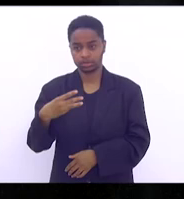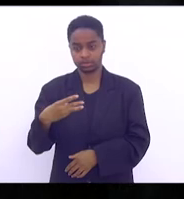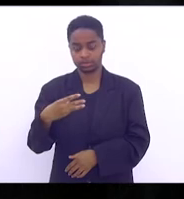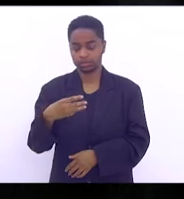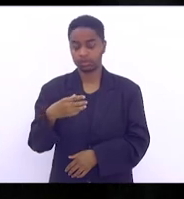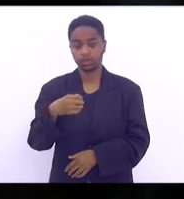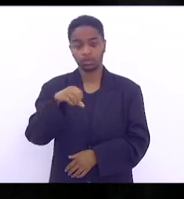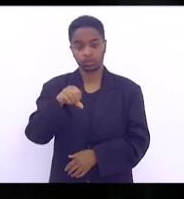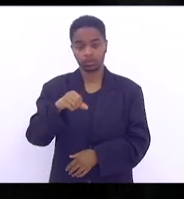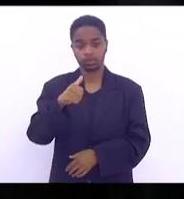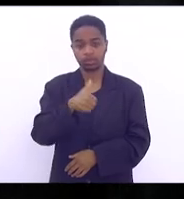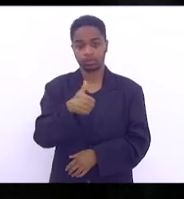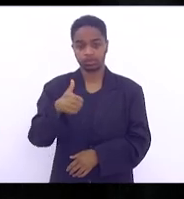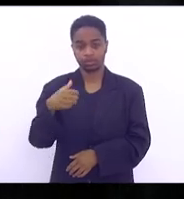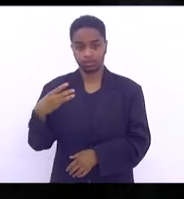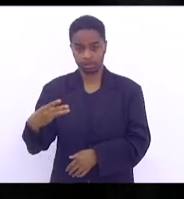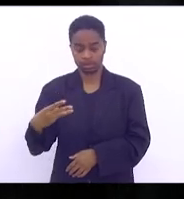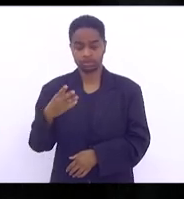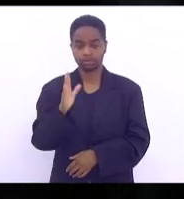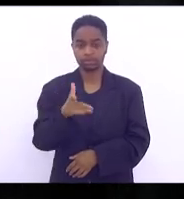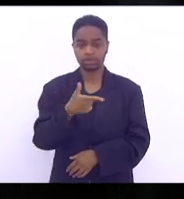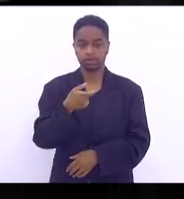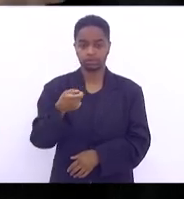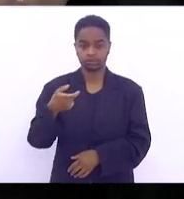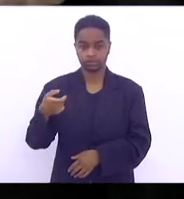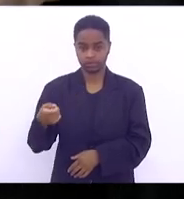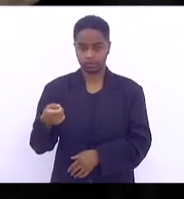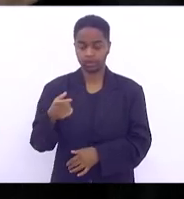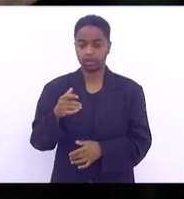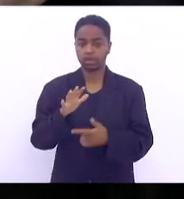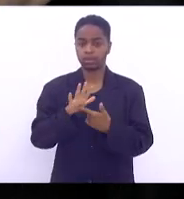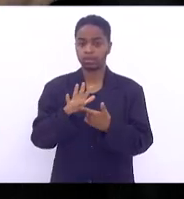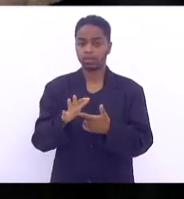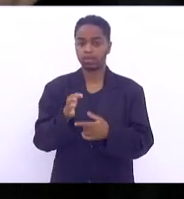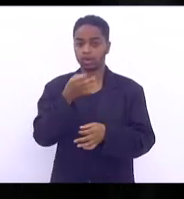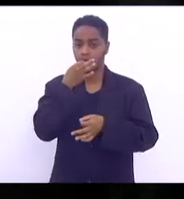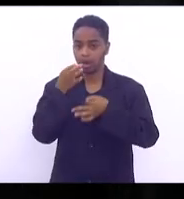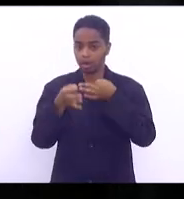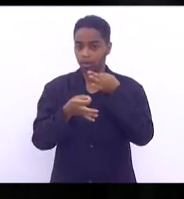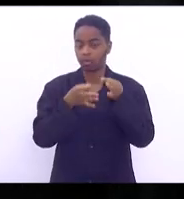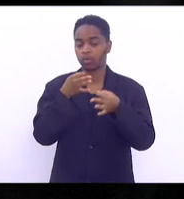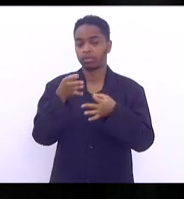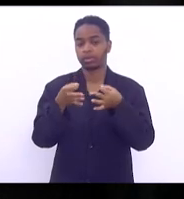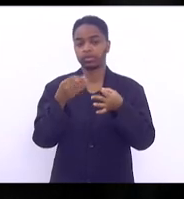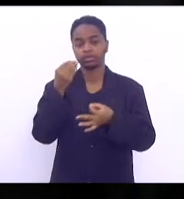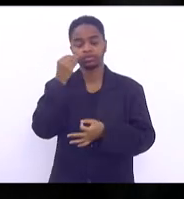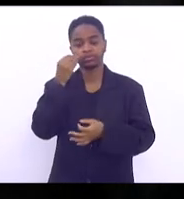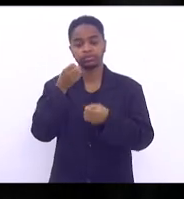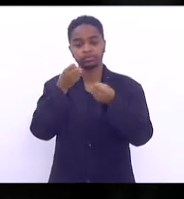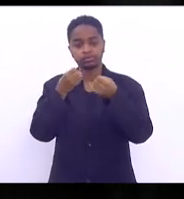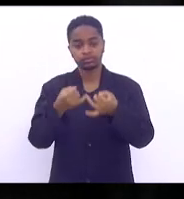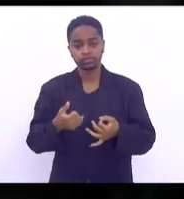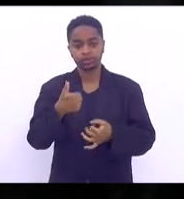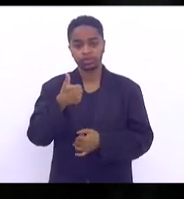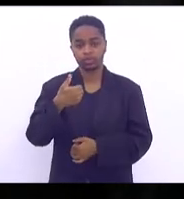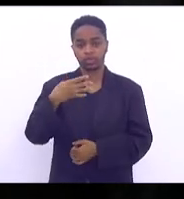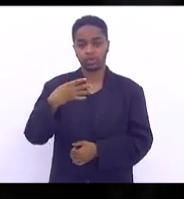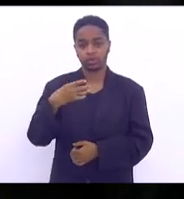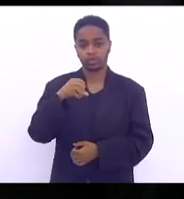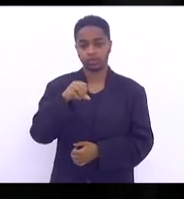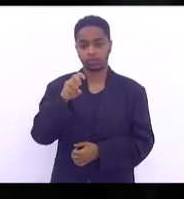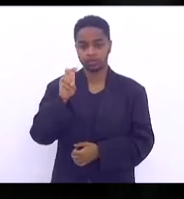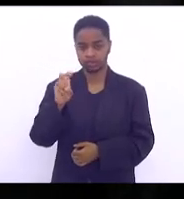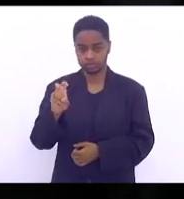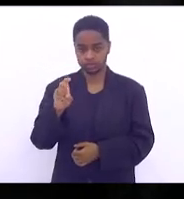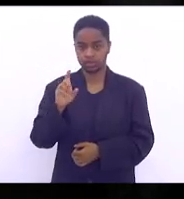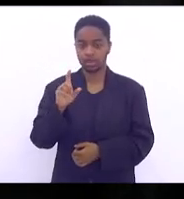9.113 de 20, é que ele usa como argumentação para justificar a 1.495, que é